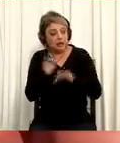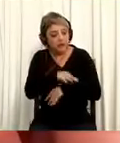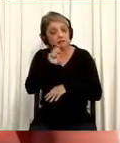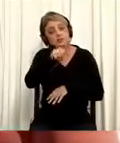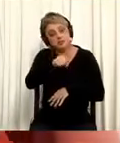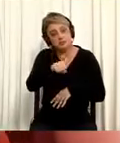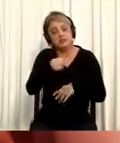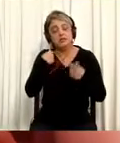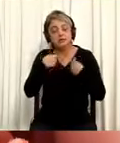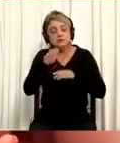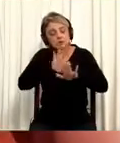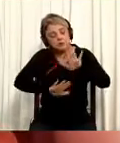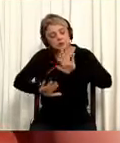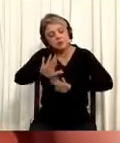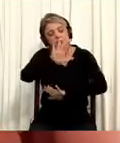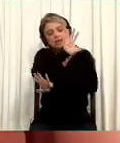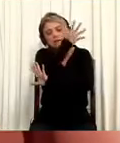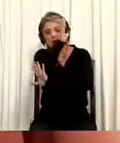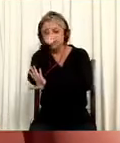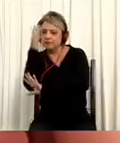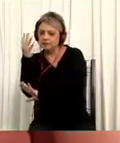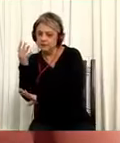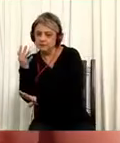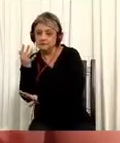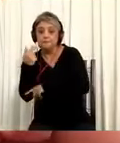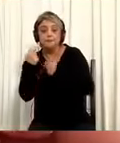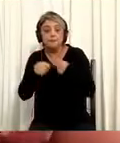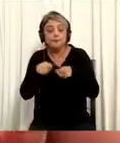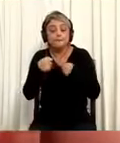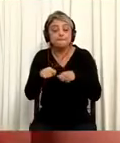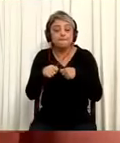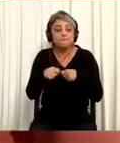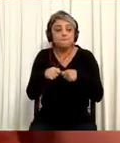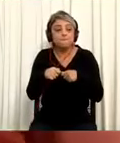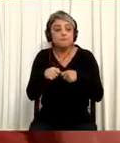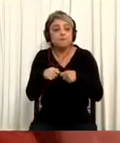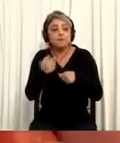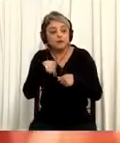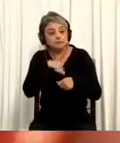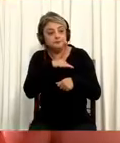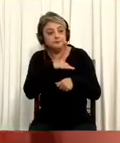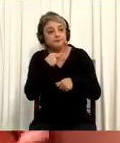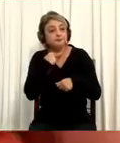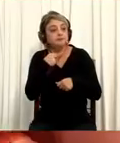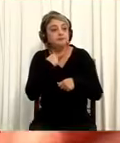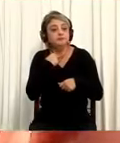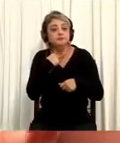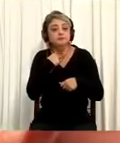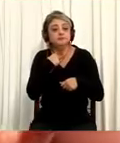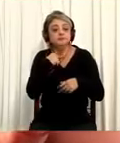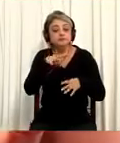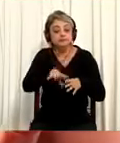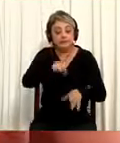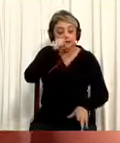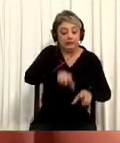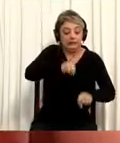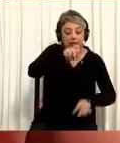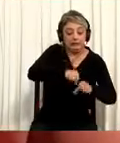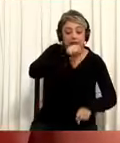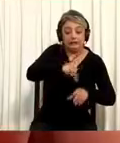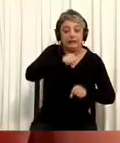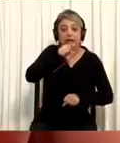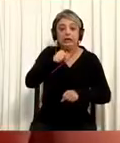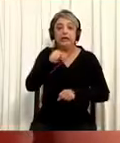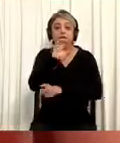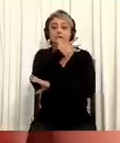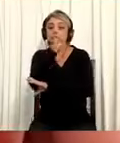é preciso cuidar da natureza, que é preciso que a gente não pode arrancar tudo que a natureza tem